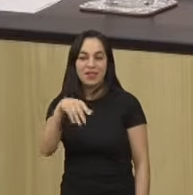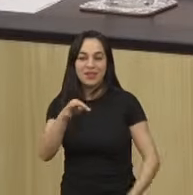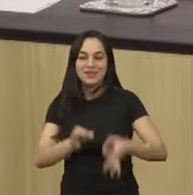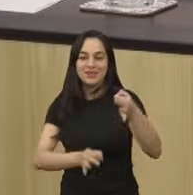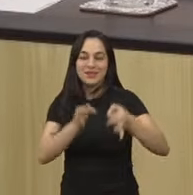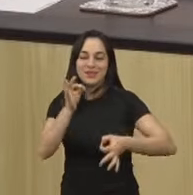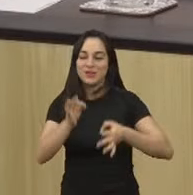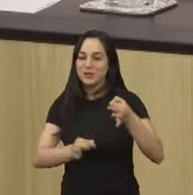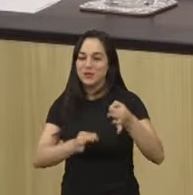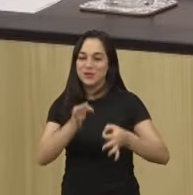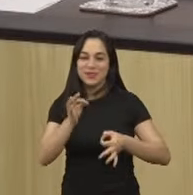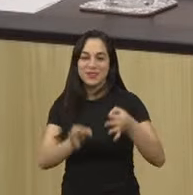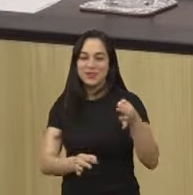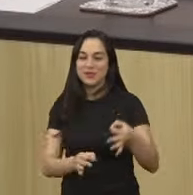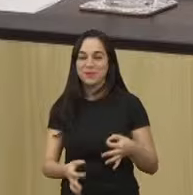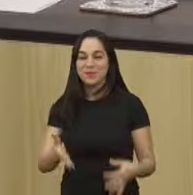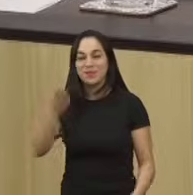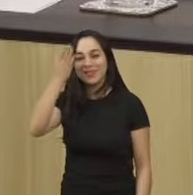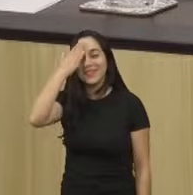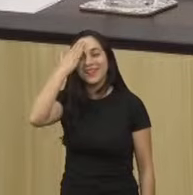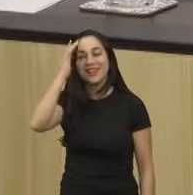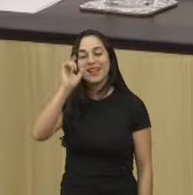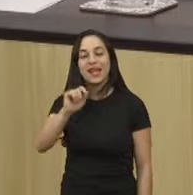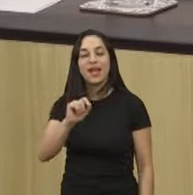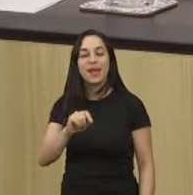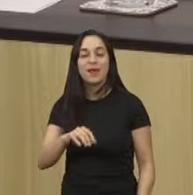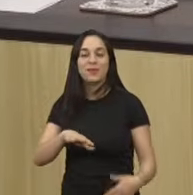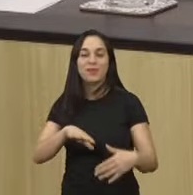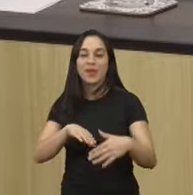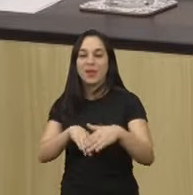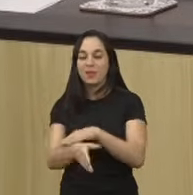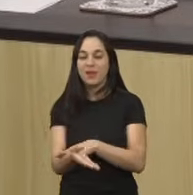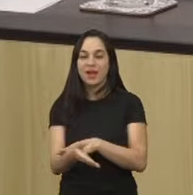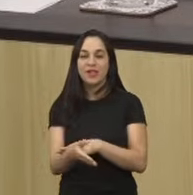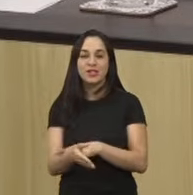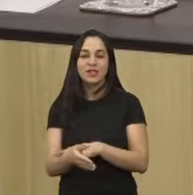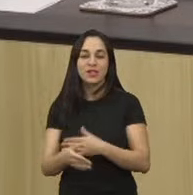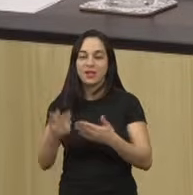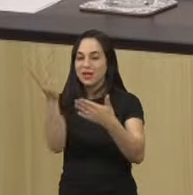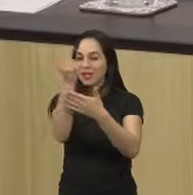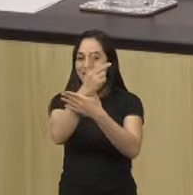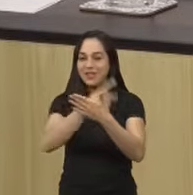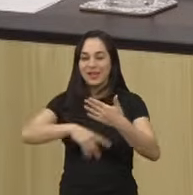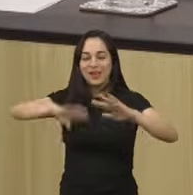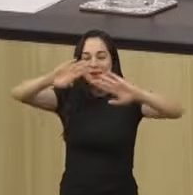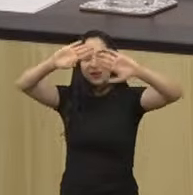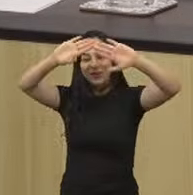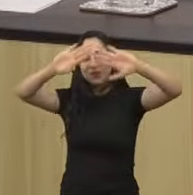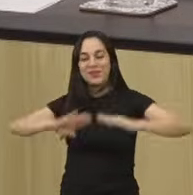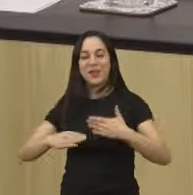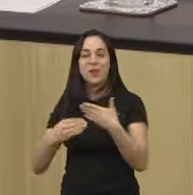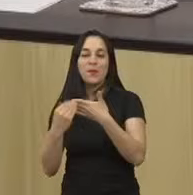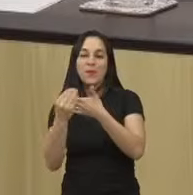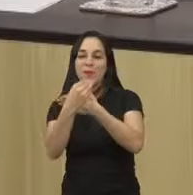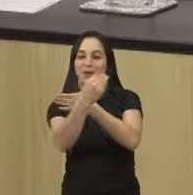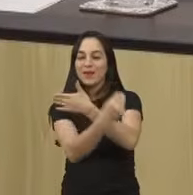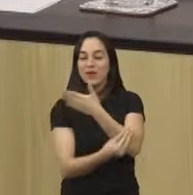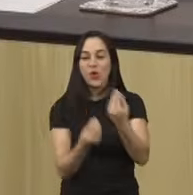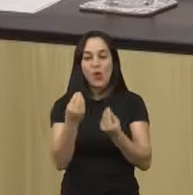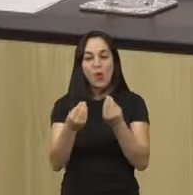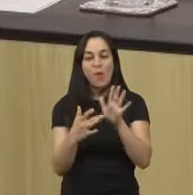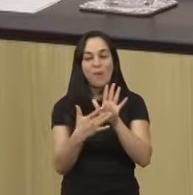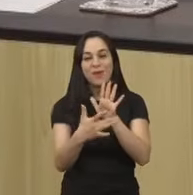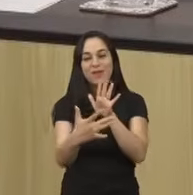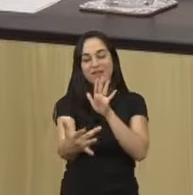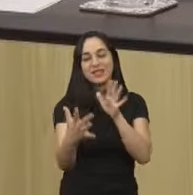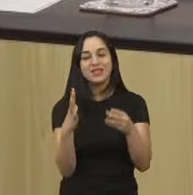casa, reconhece a prática do grafite e do muralismo como manifestação artísticas de valor